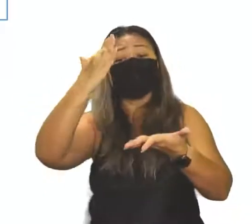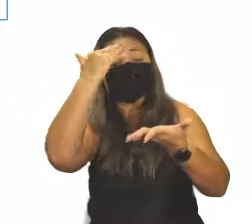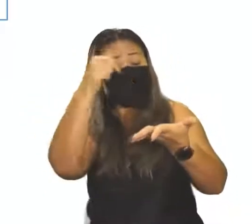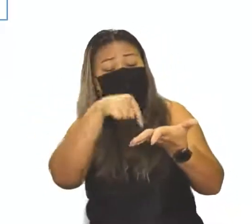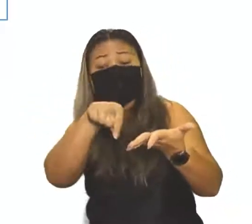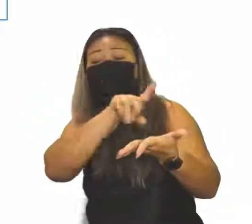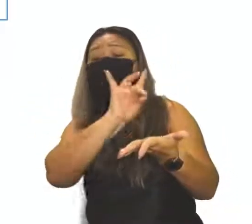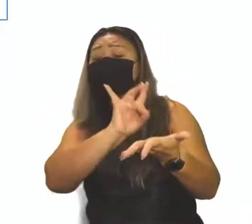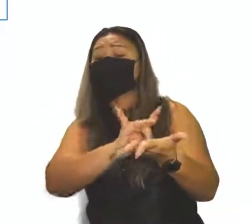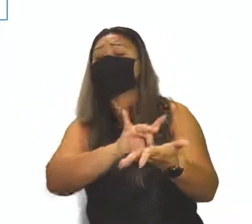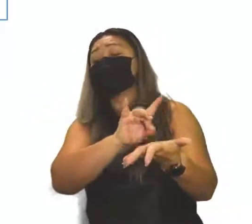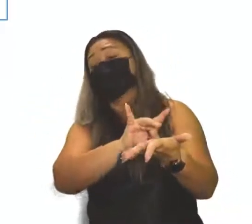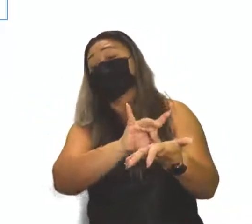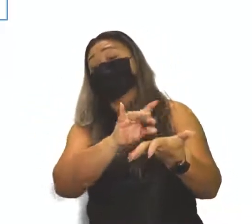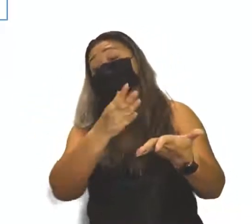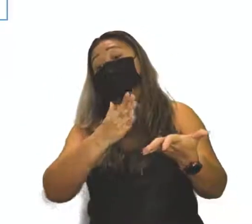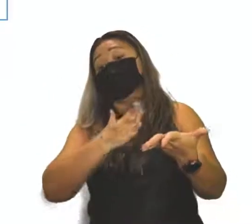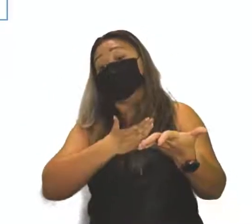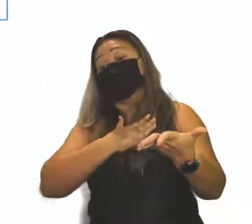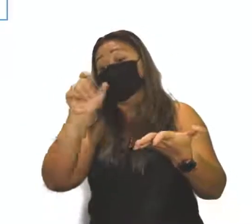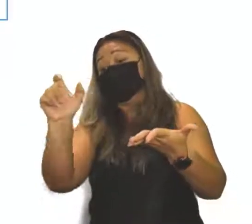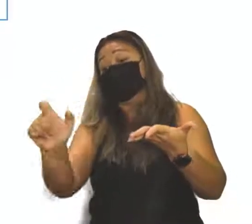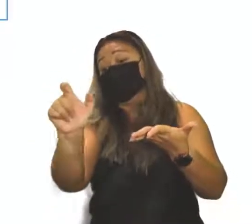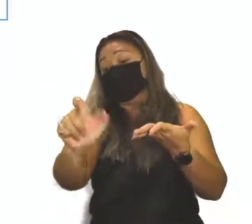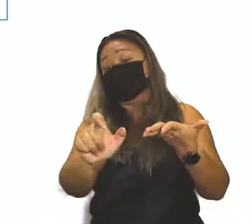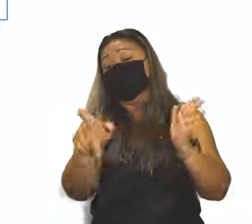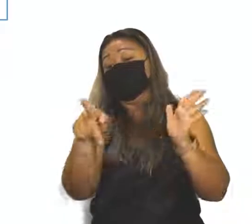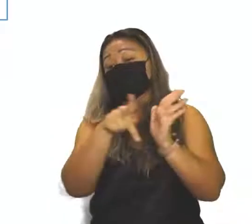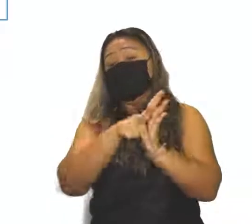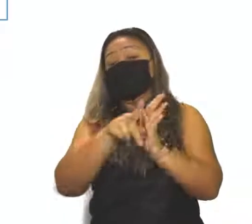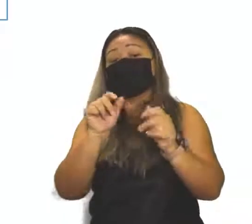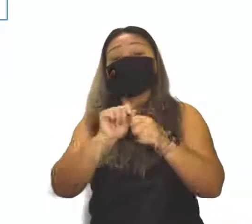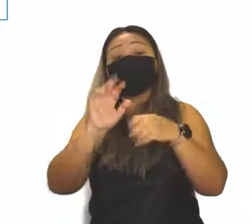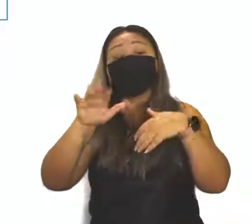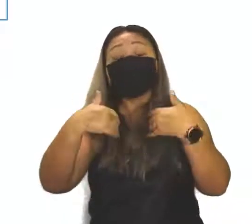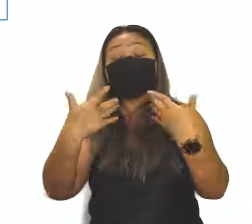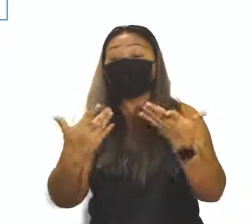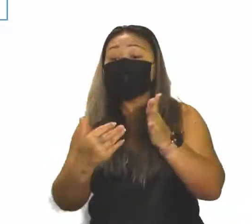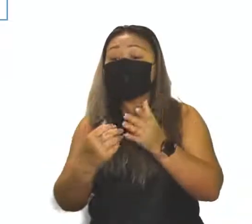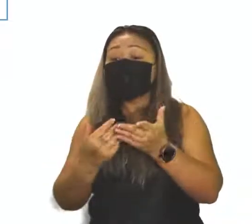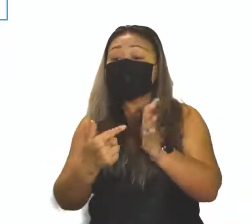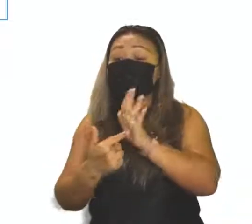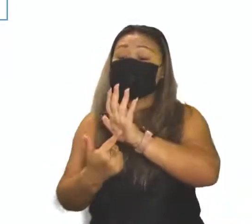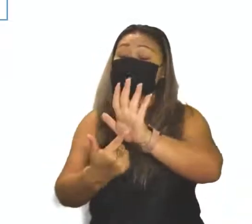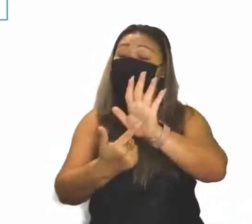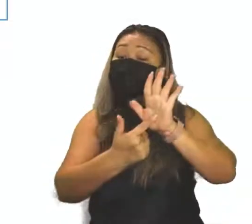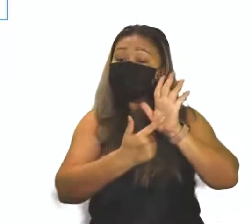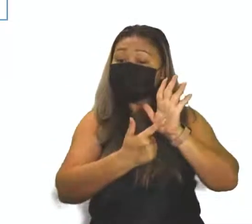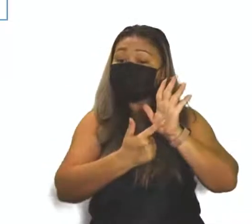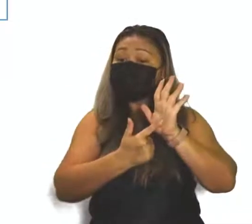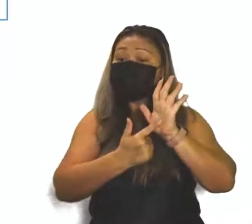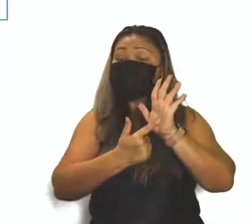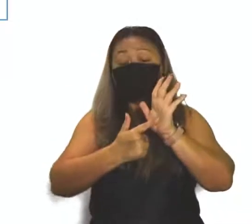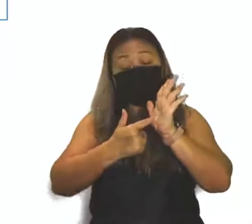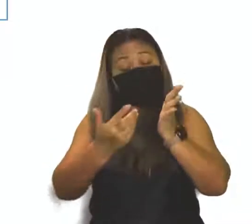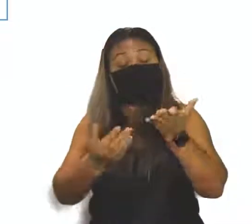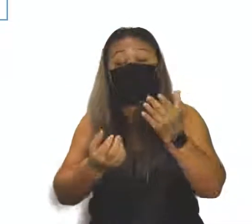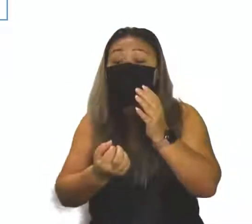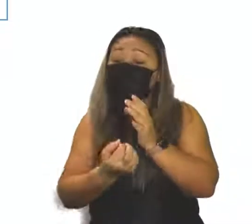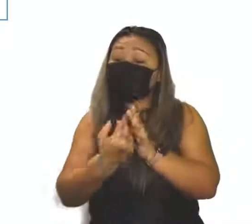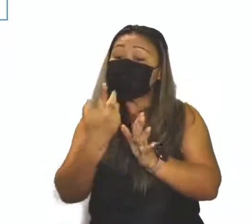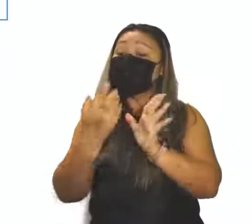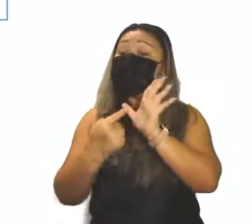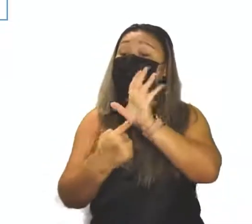para eles. Pois consiste em revelações de uma divindade, o sobrenatural.